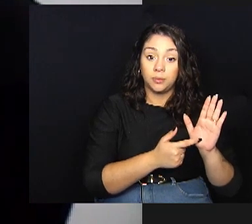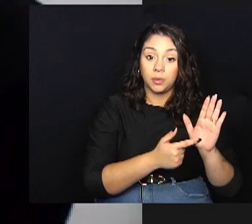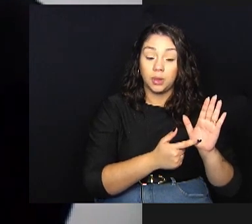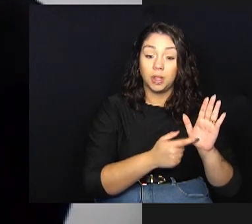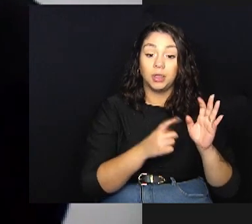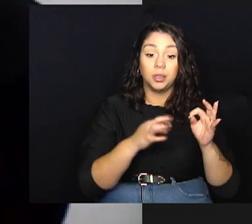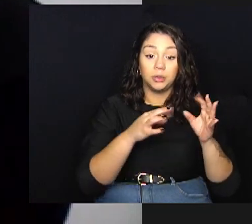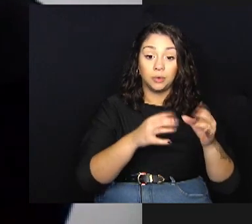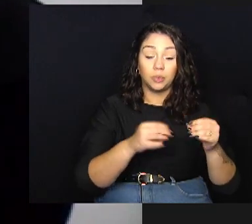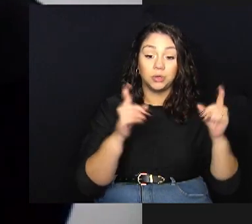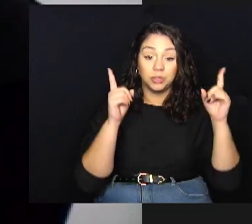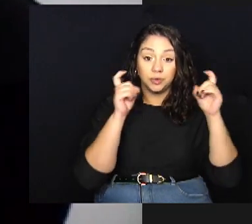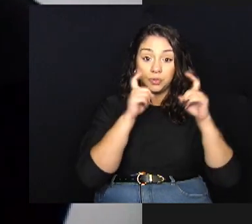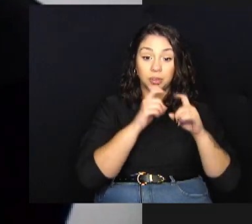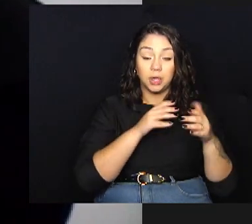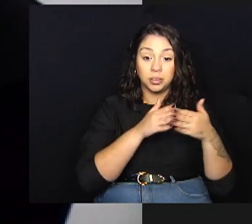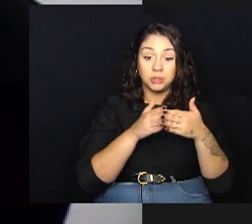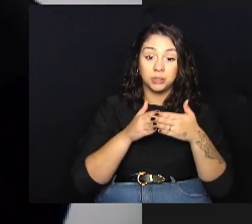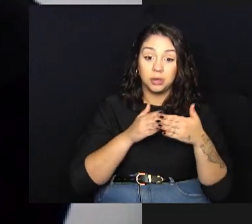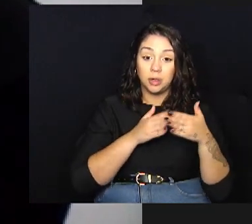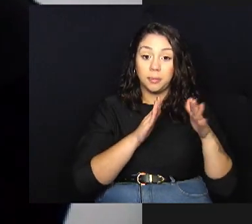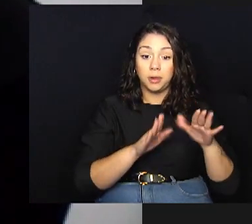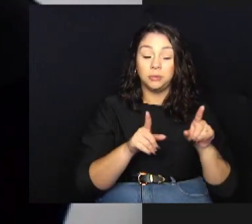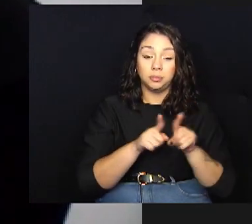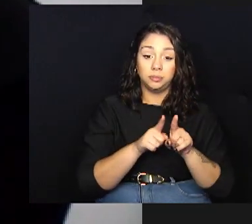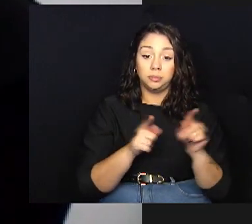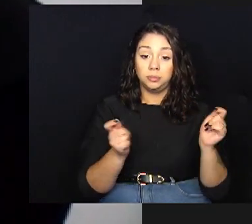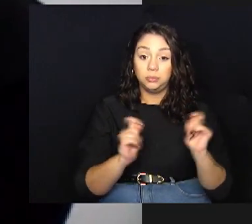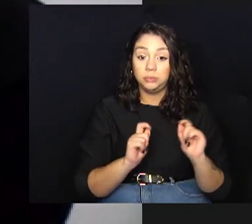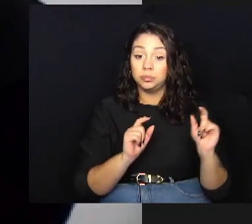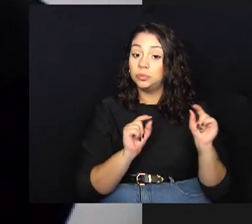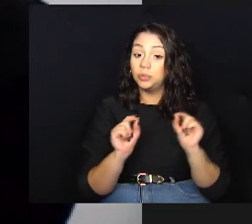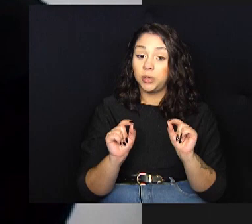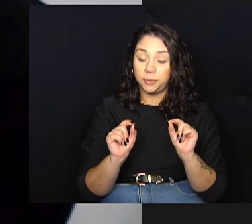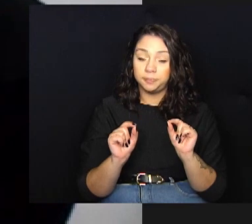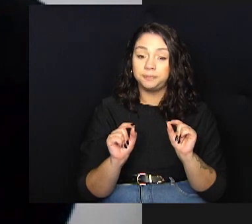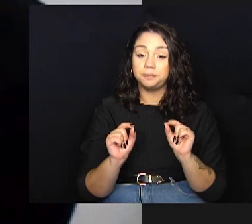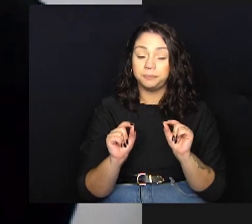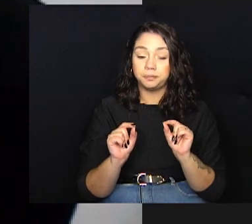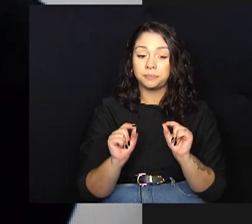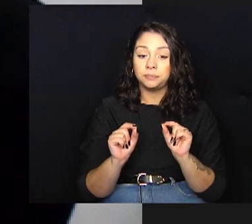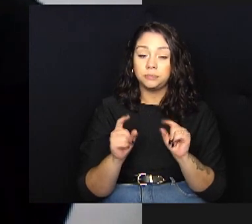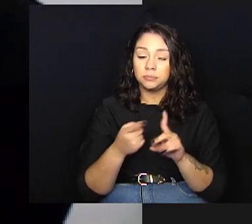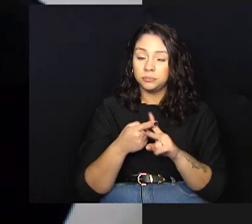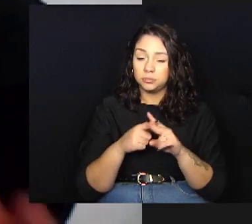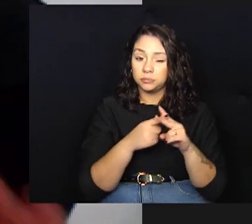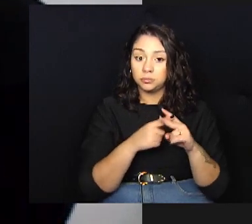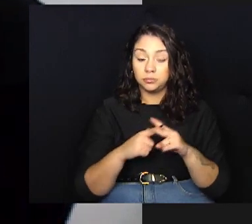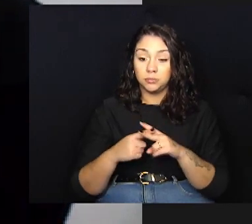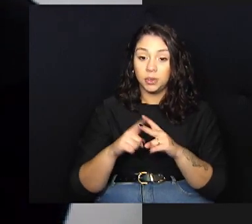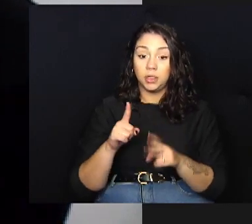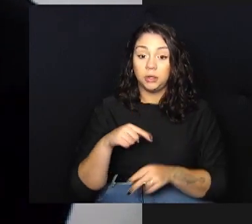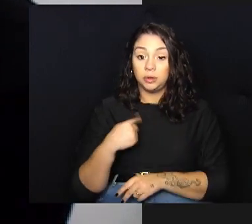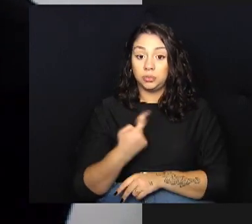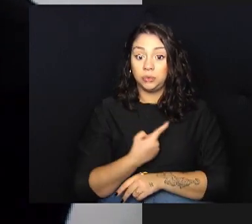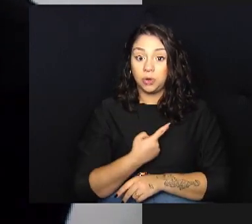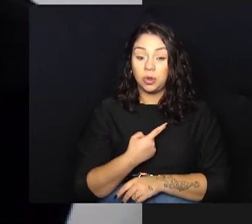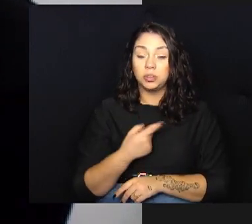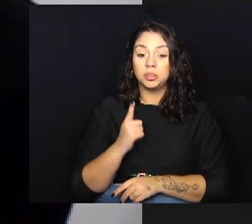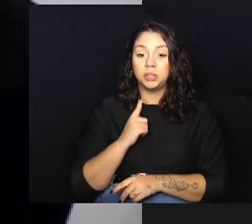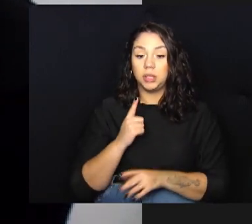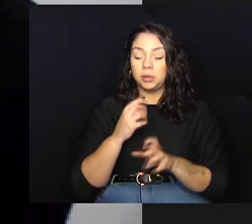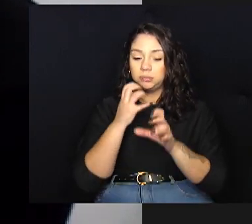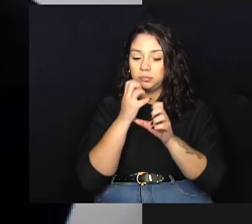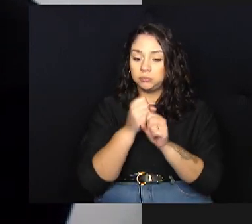dificuldades mas trazem também a possibilidade da gente fazer correções né Nós os demógrafos que